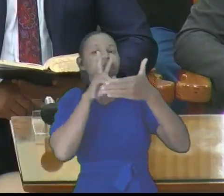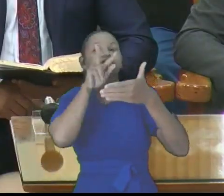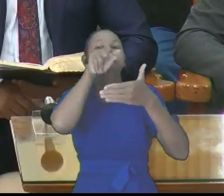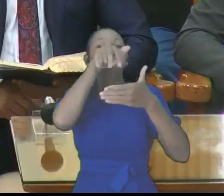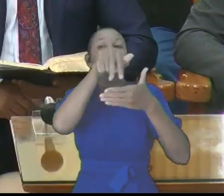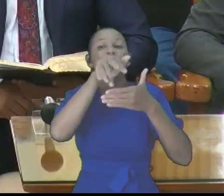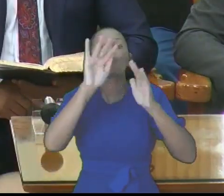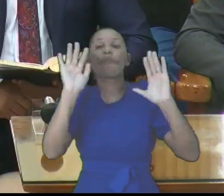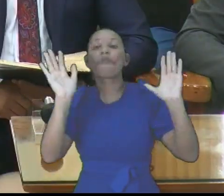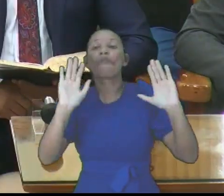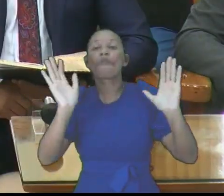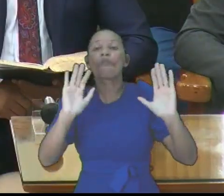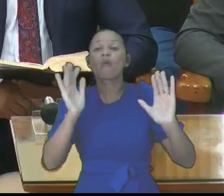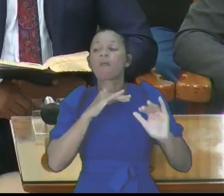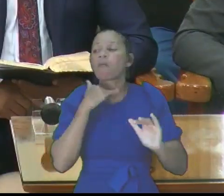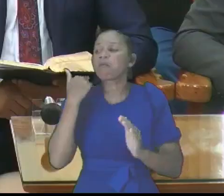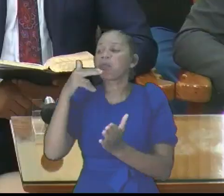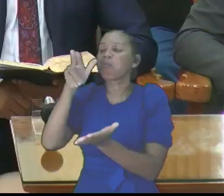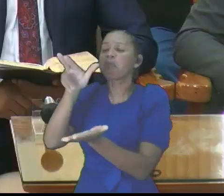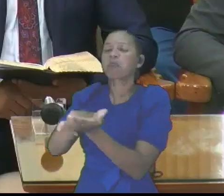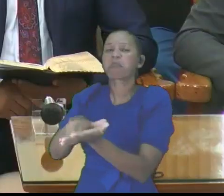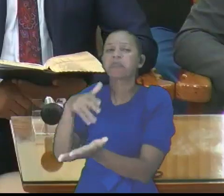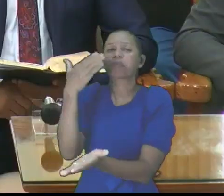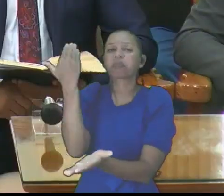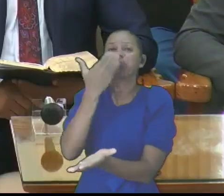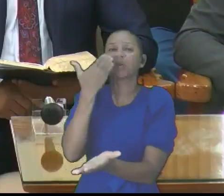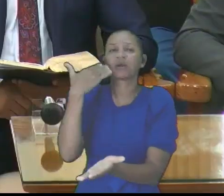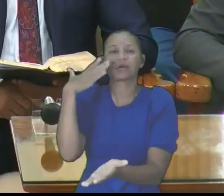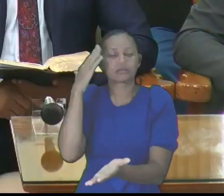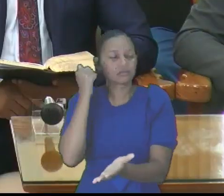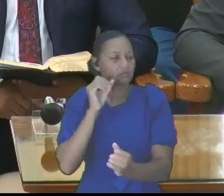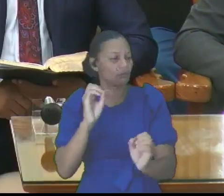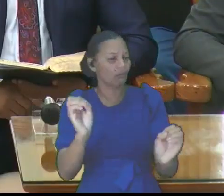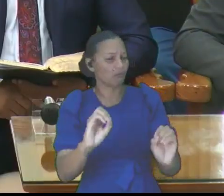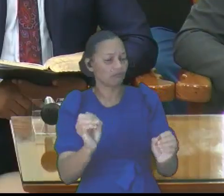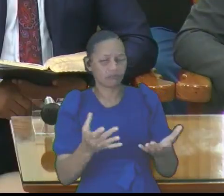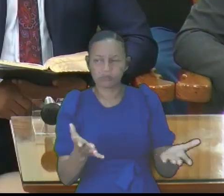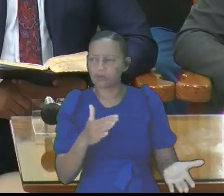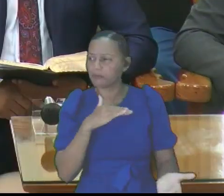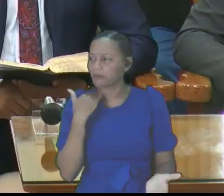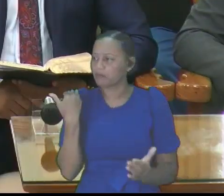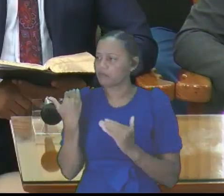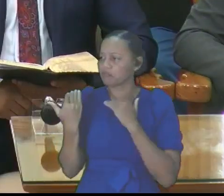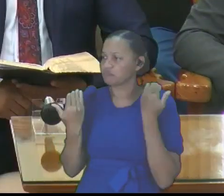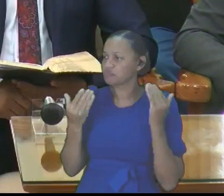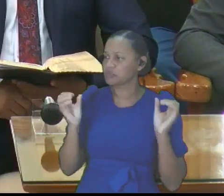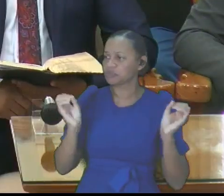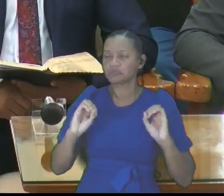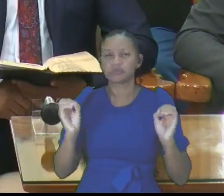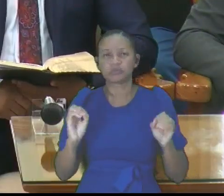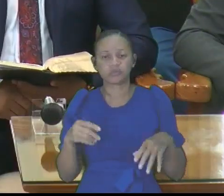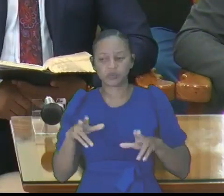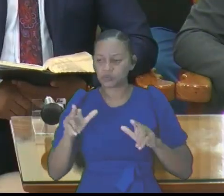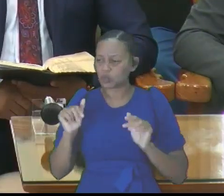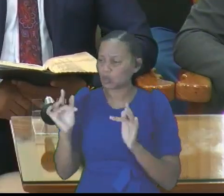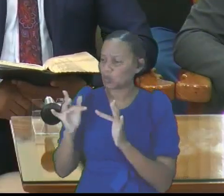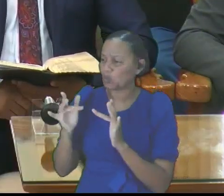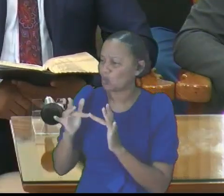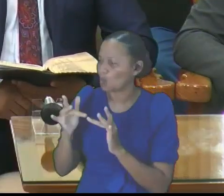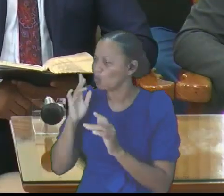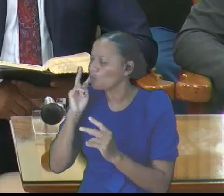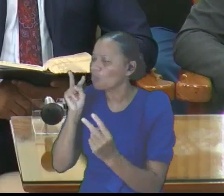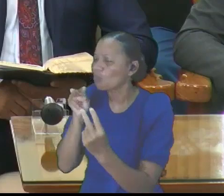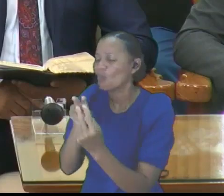intransponíveis. Morre o vizinho e você nem sabe. Morre o vizinho, você nem sabe que ele morreu, porque você nunca conversou com ele, nunca